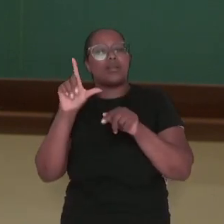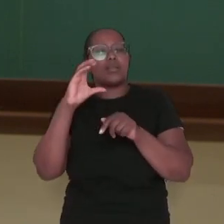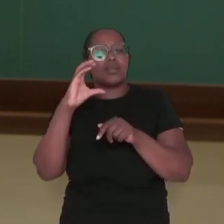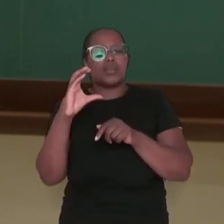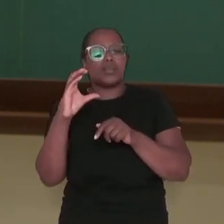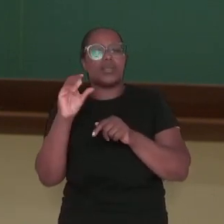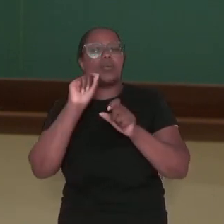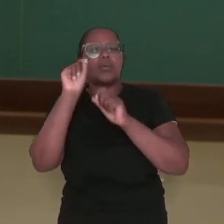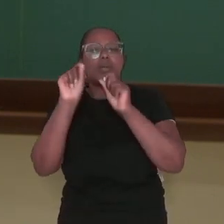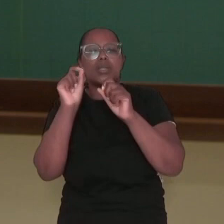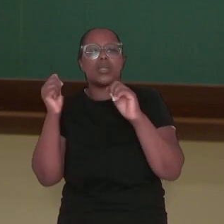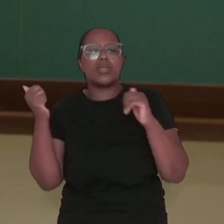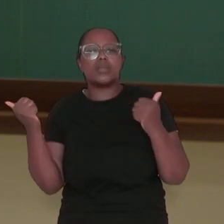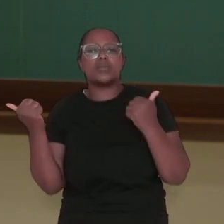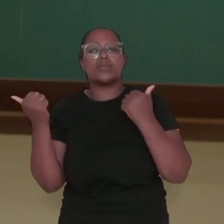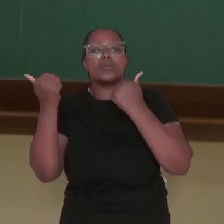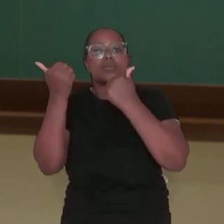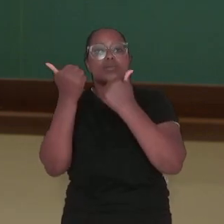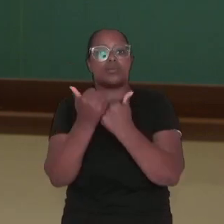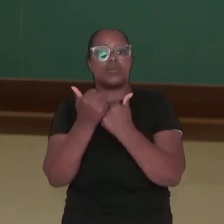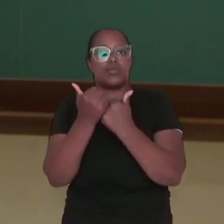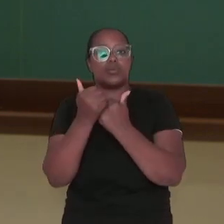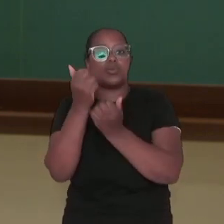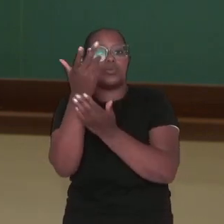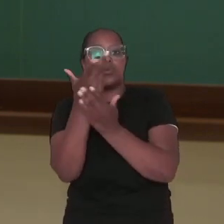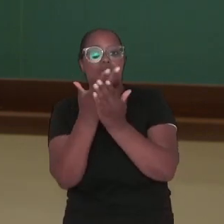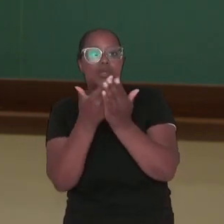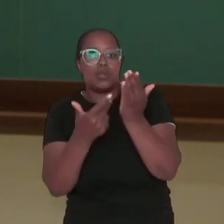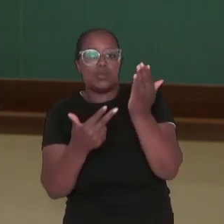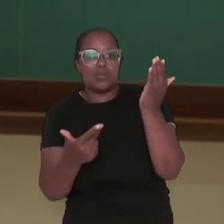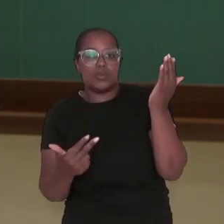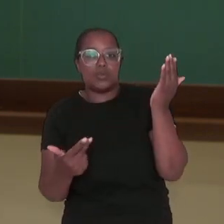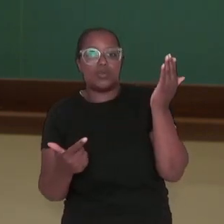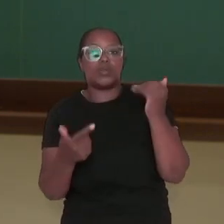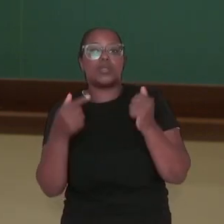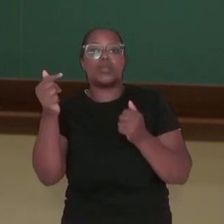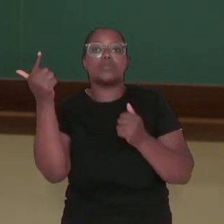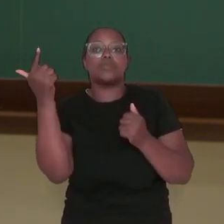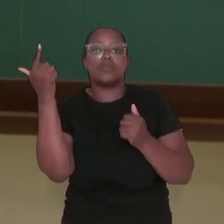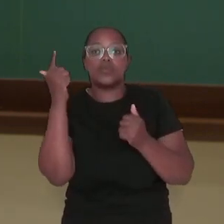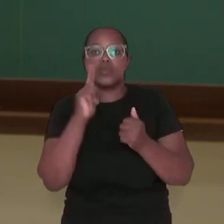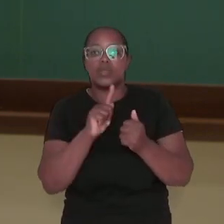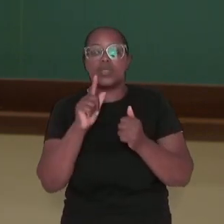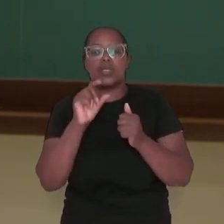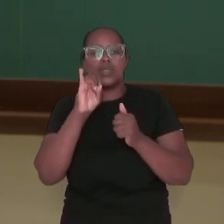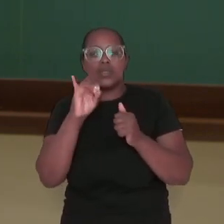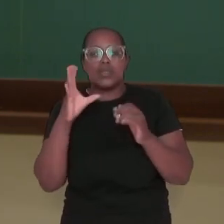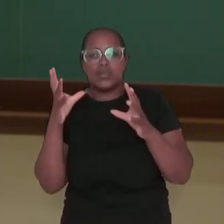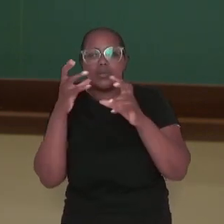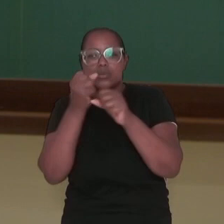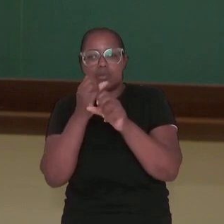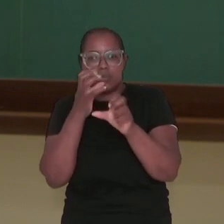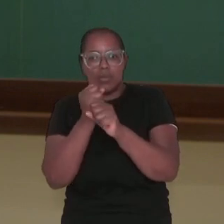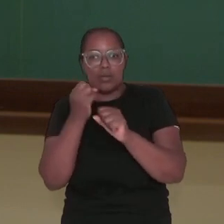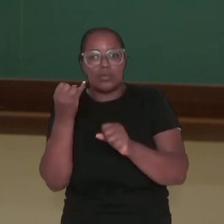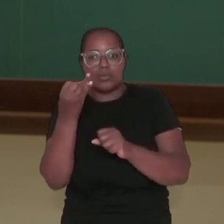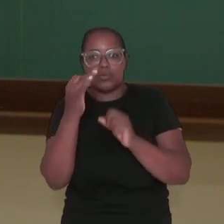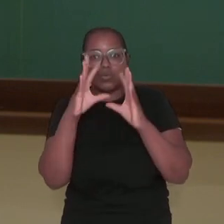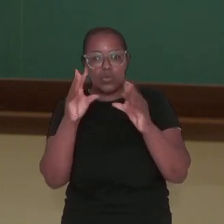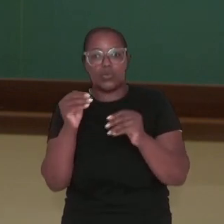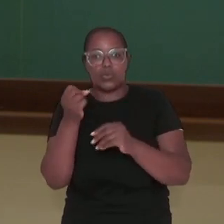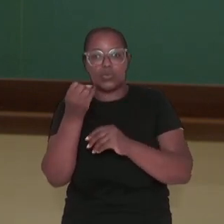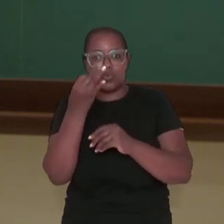que representa o produto obtido ao multiplicarmos os números calculados nos itens